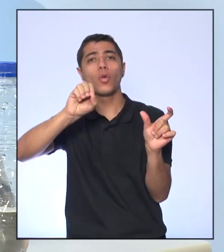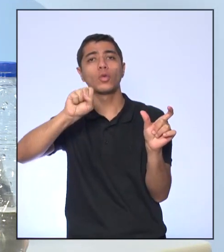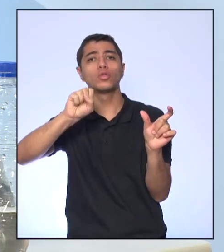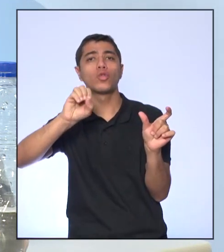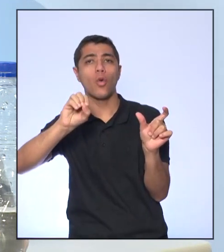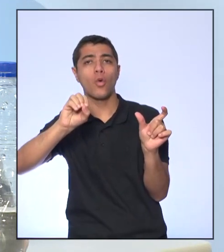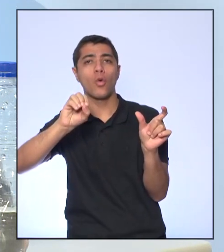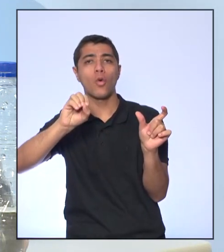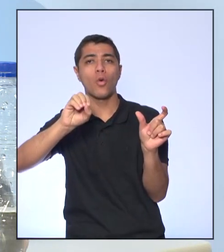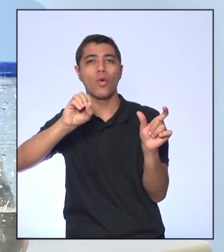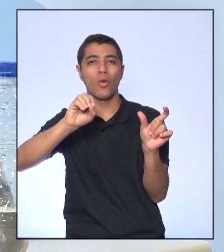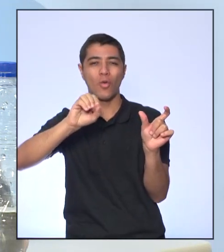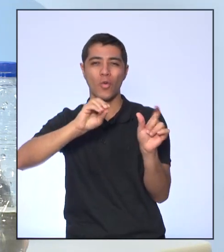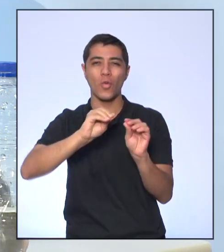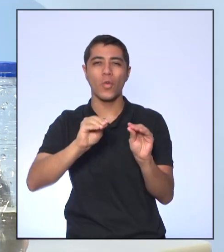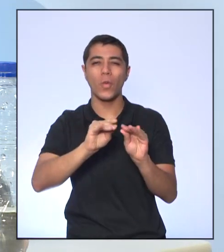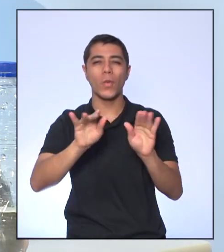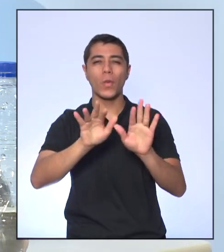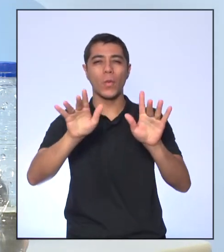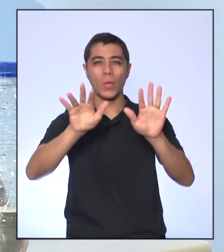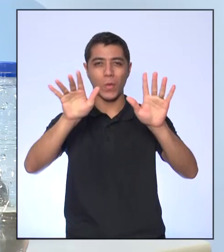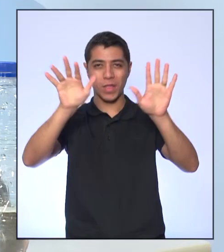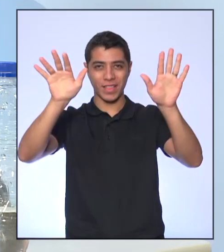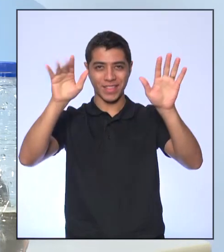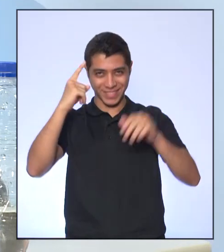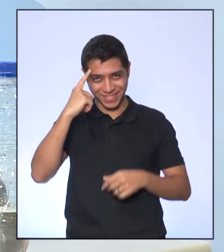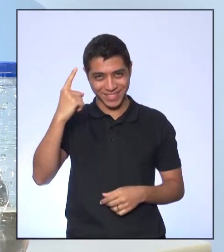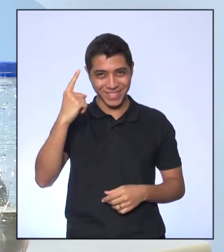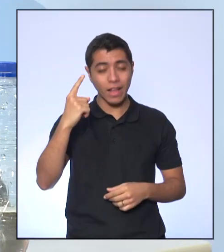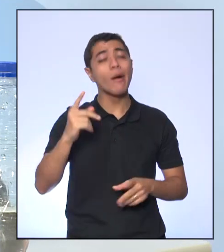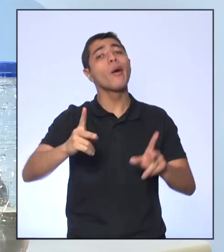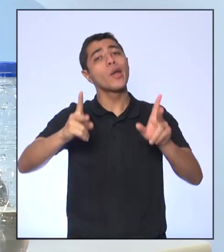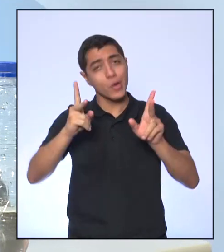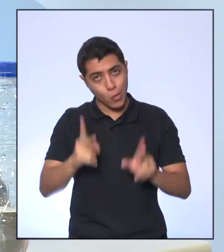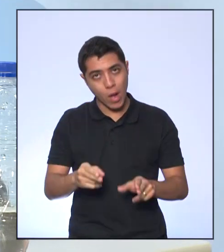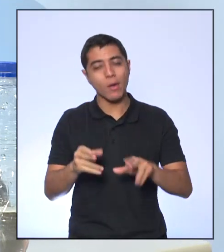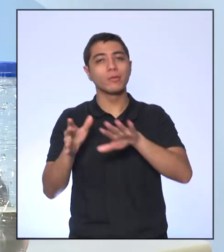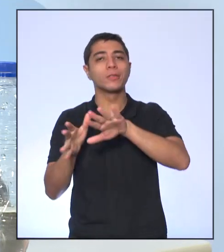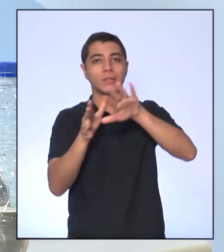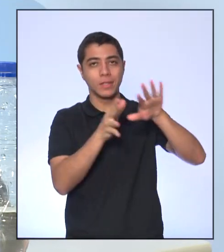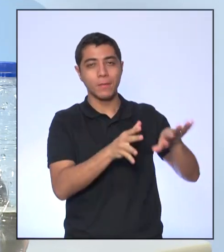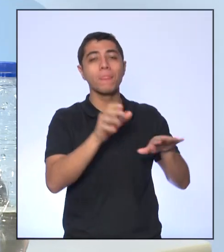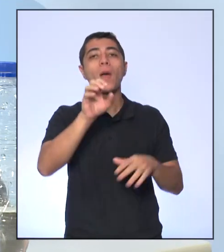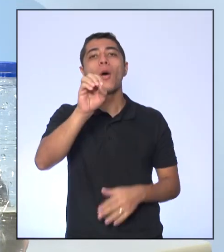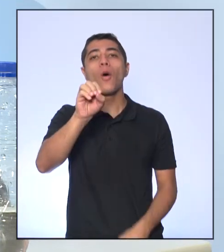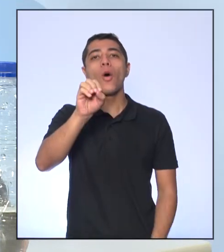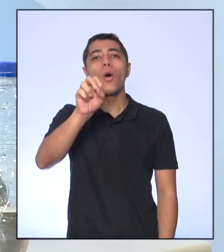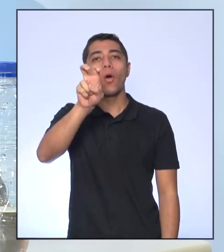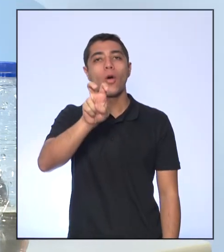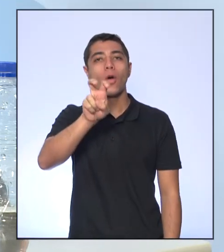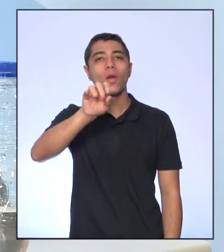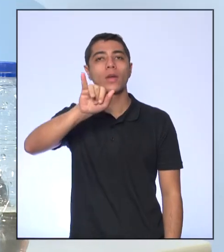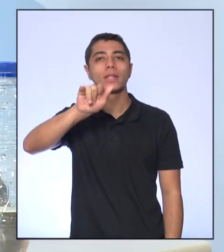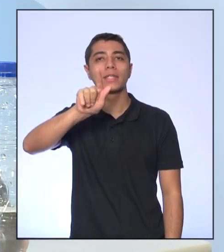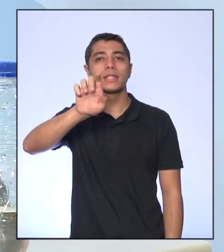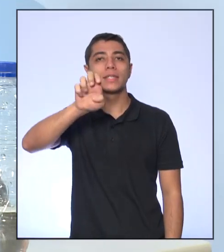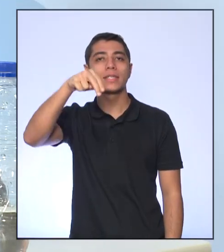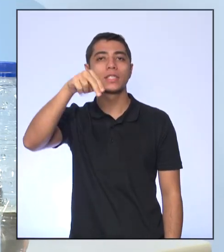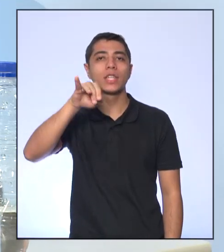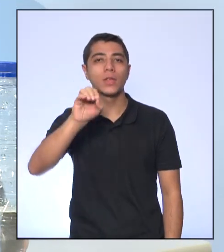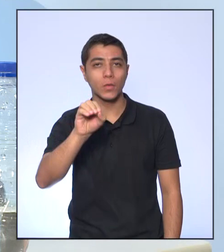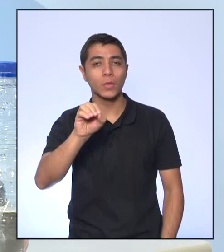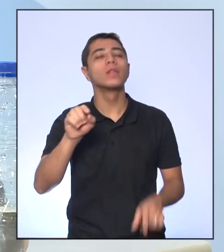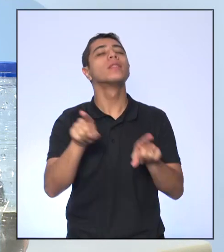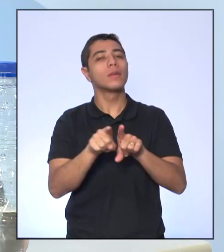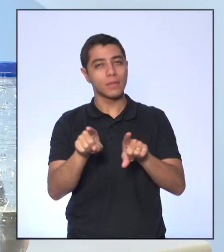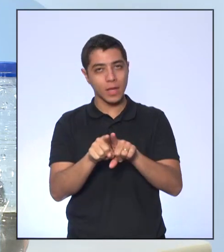gás oxigênio, ele aparece da mesma forma. A gente tem o O2, né? Porque como ele está na forma gasosa, eu tenho 2 oxigênios, então